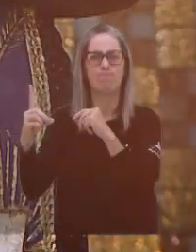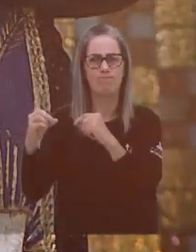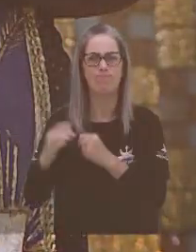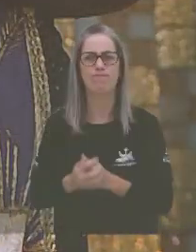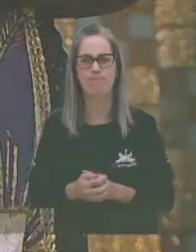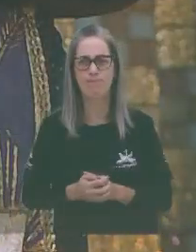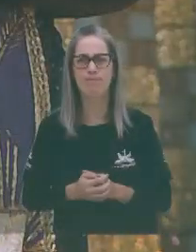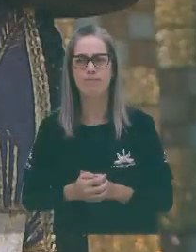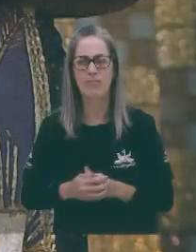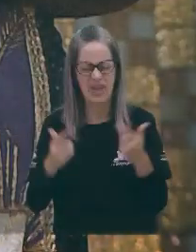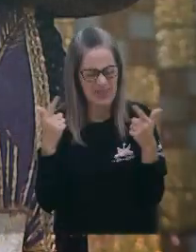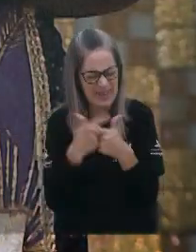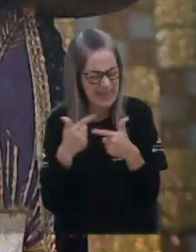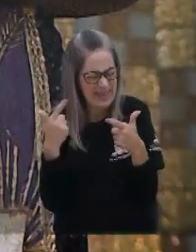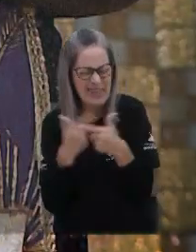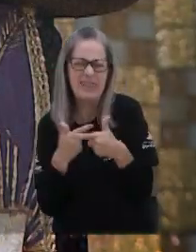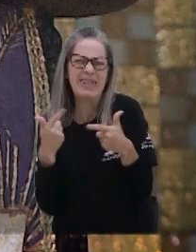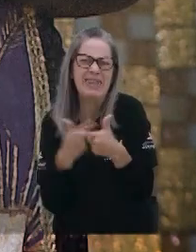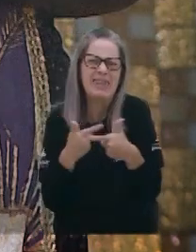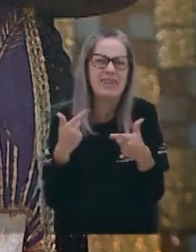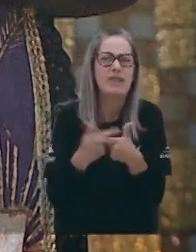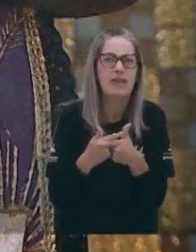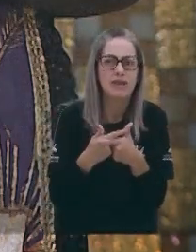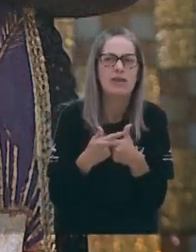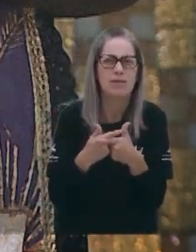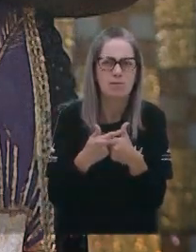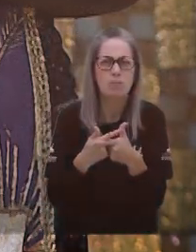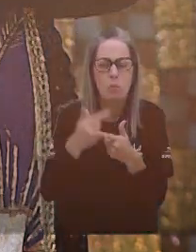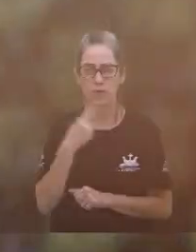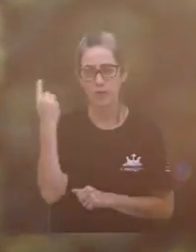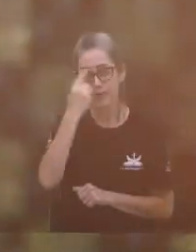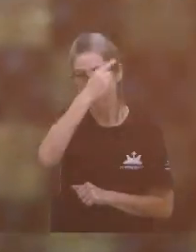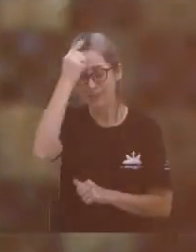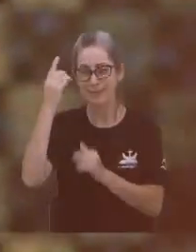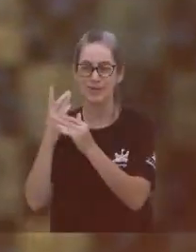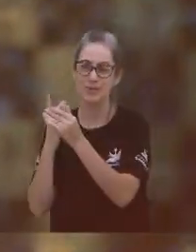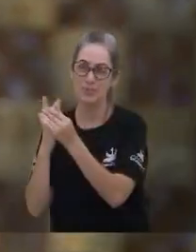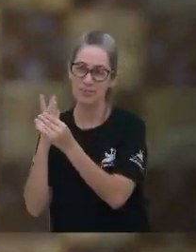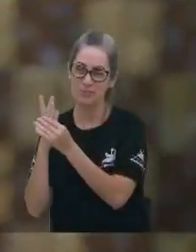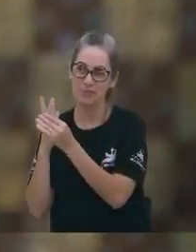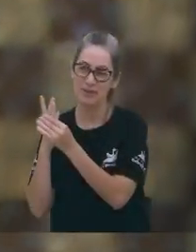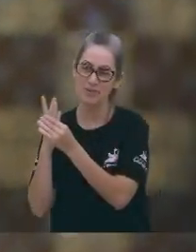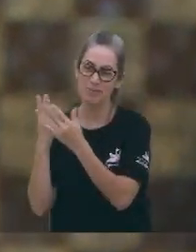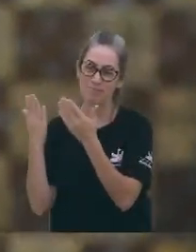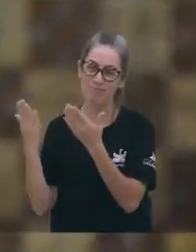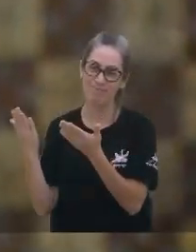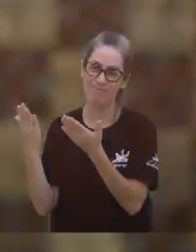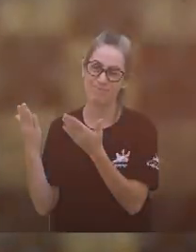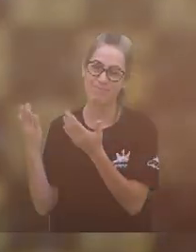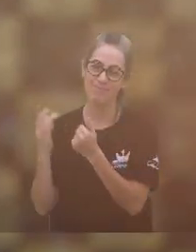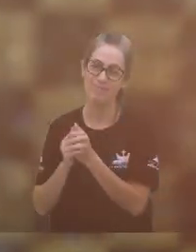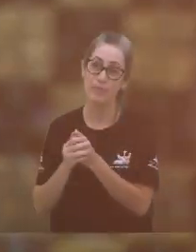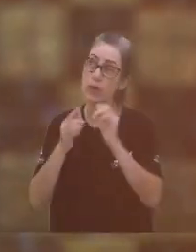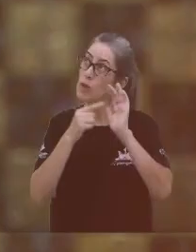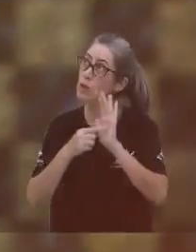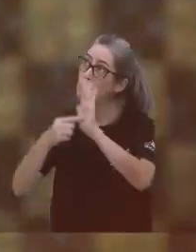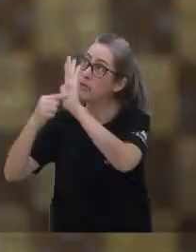verdadeiras guerras psicológicas e físicas